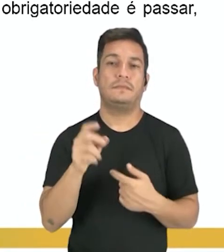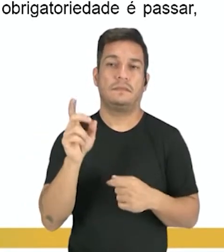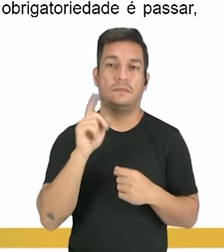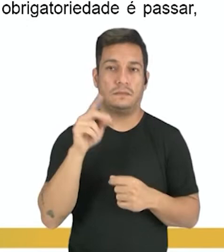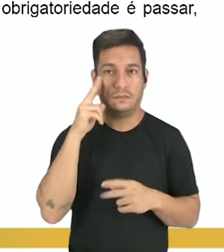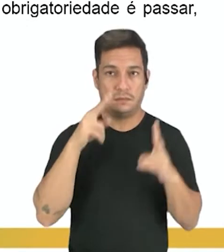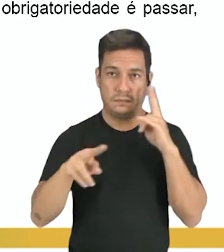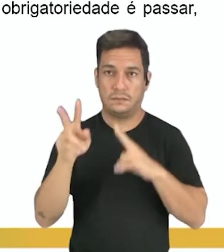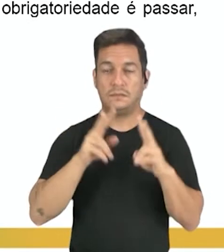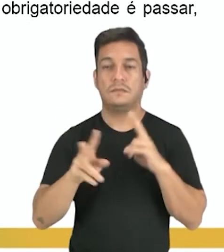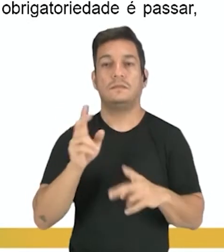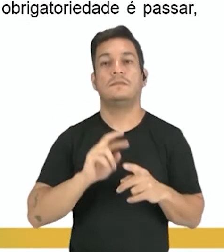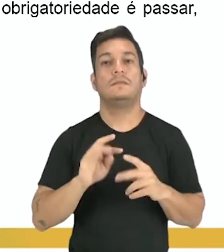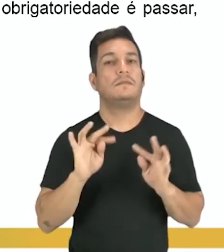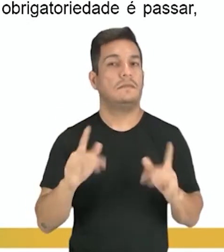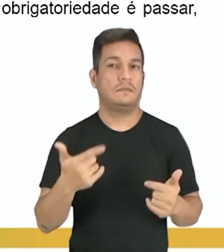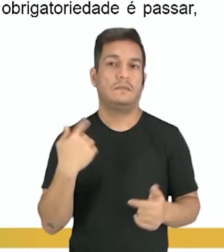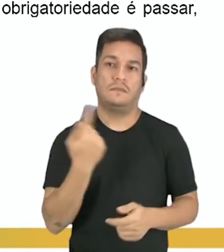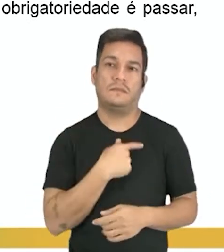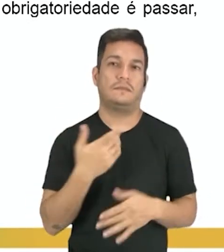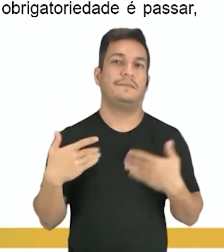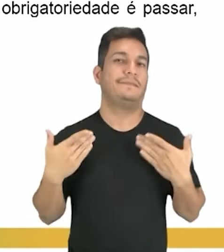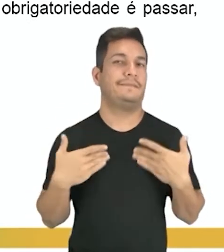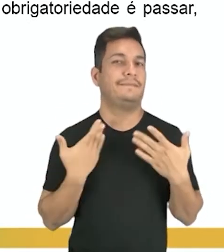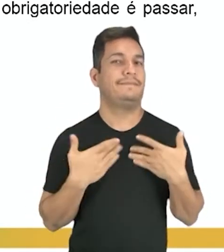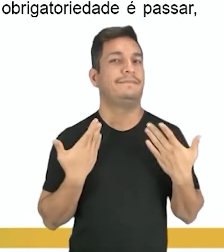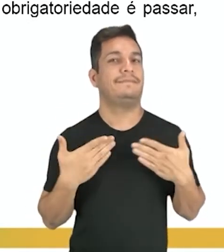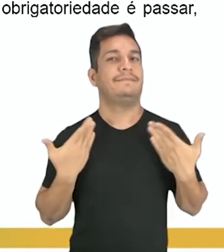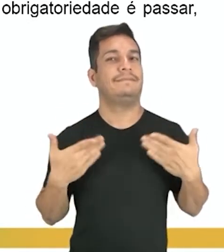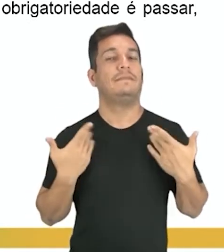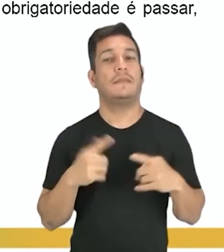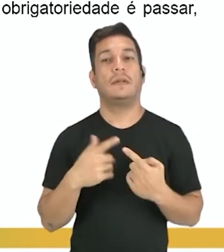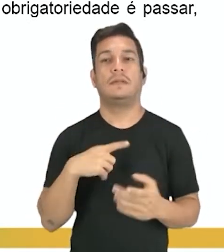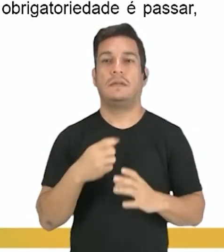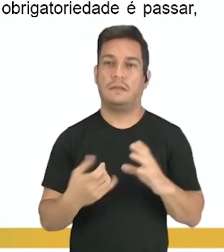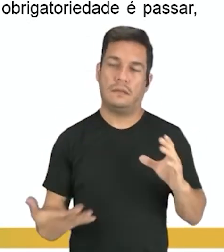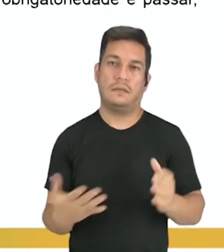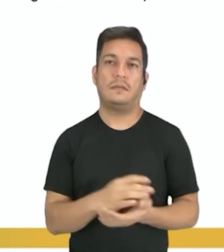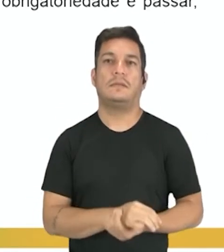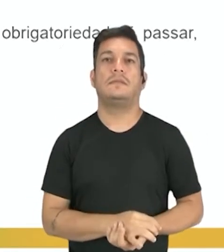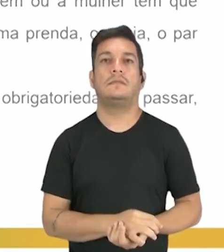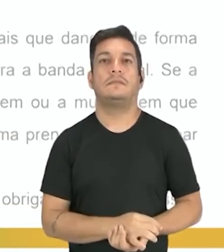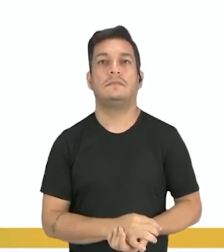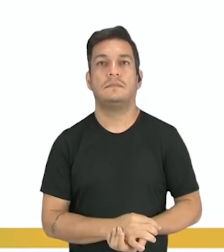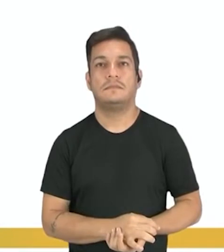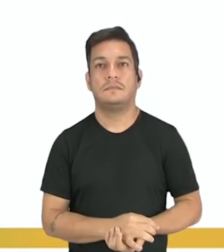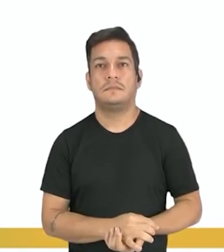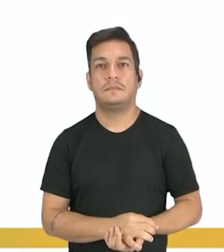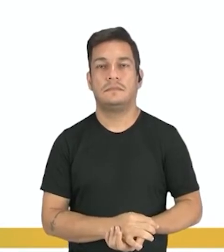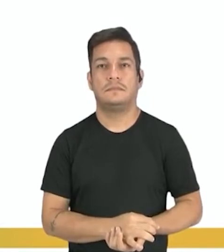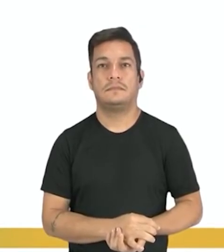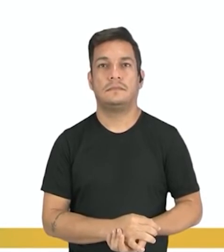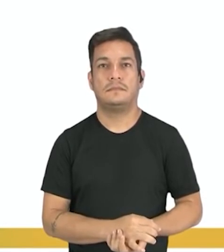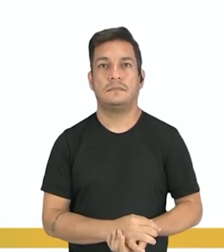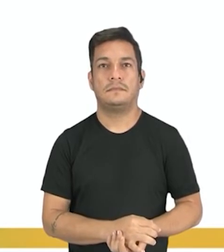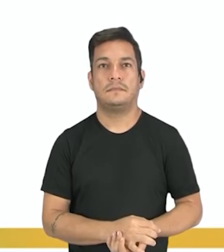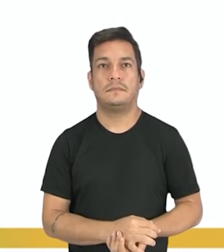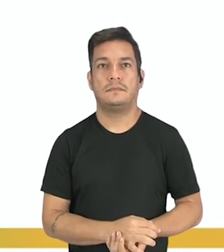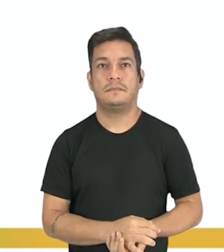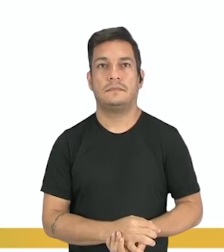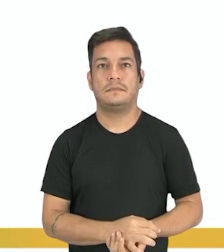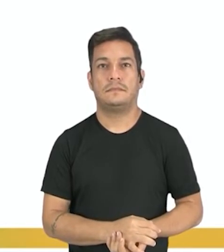lúdico né claro que sim todos estão se divertindo mas tem as suas características vamos lá